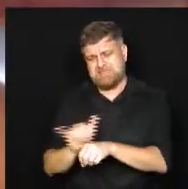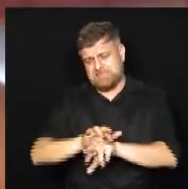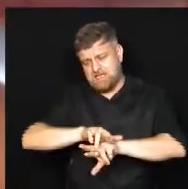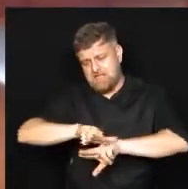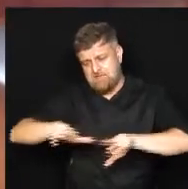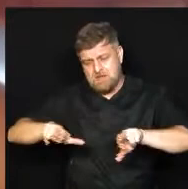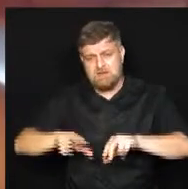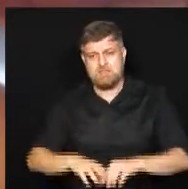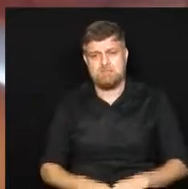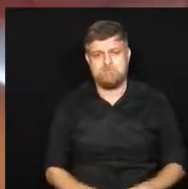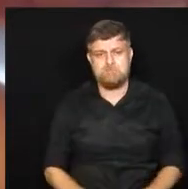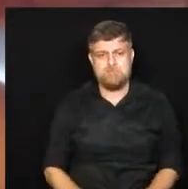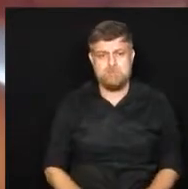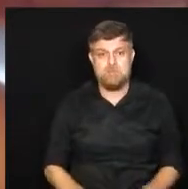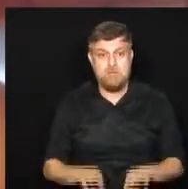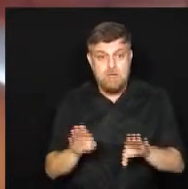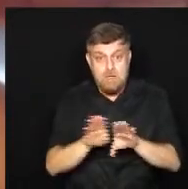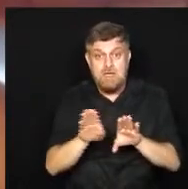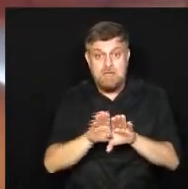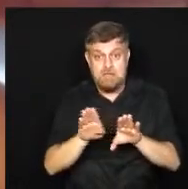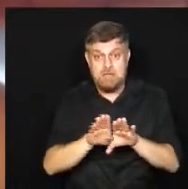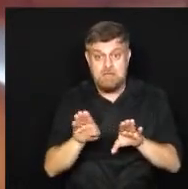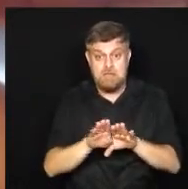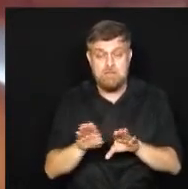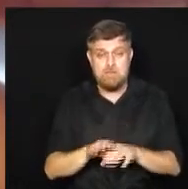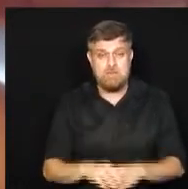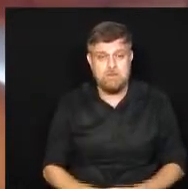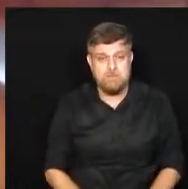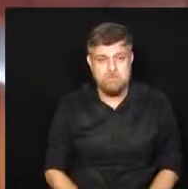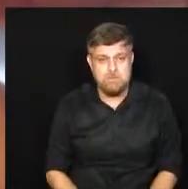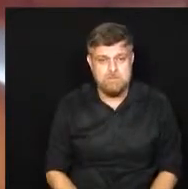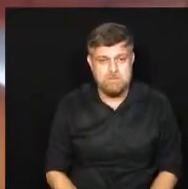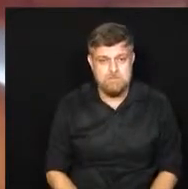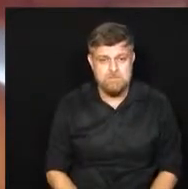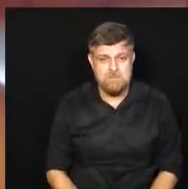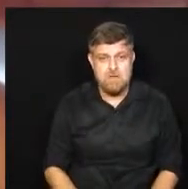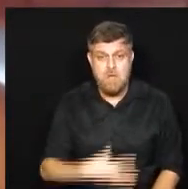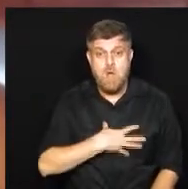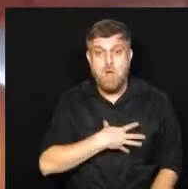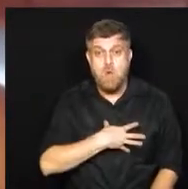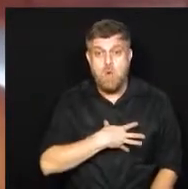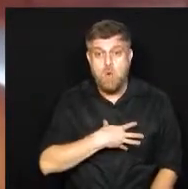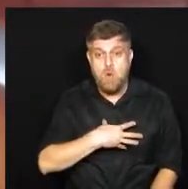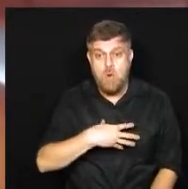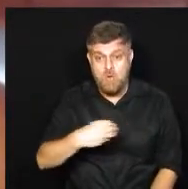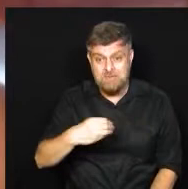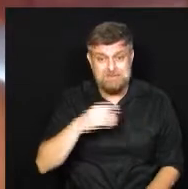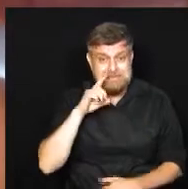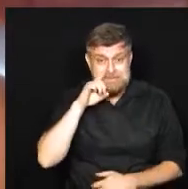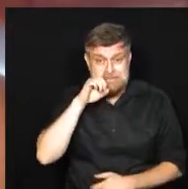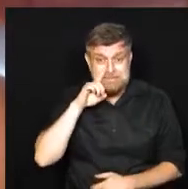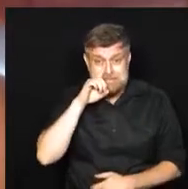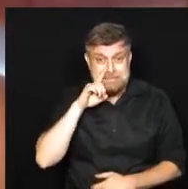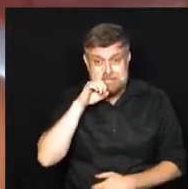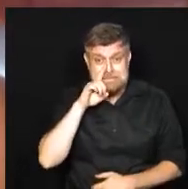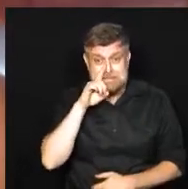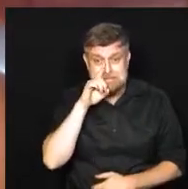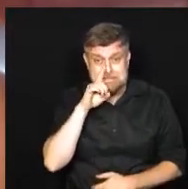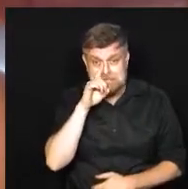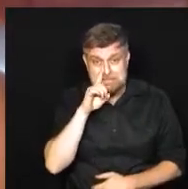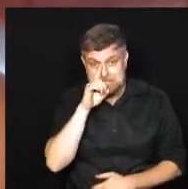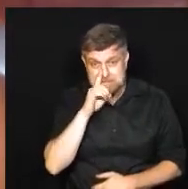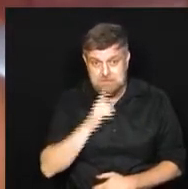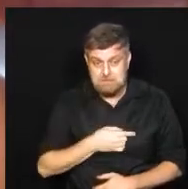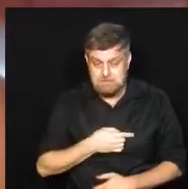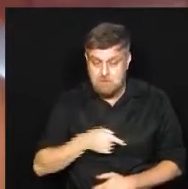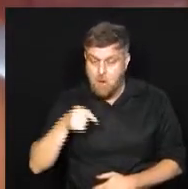e inclusive colocado os filhos dela em risco, né, quer dizer, tinha ameaçado